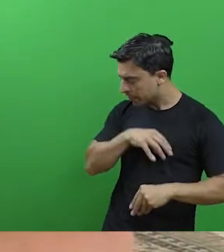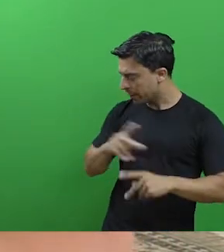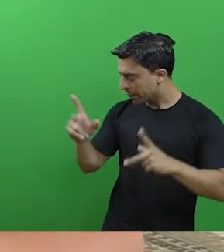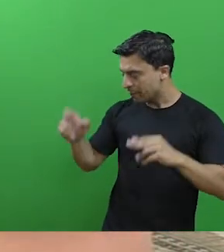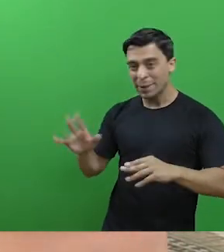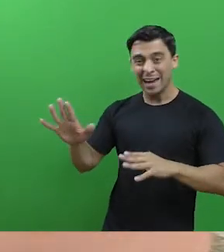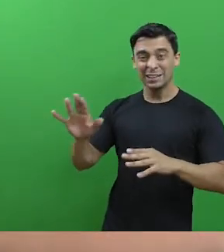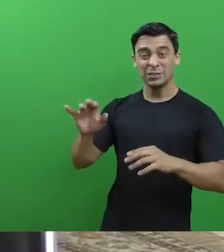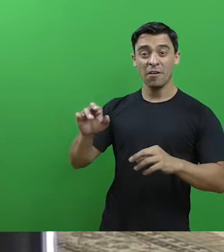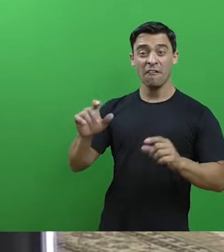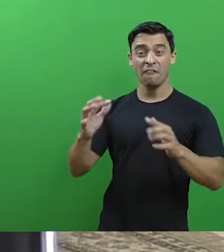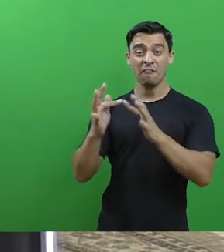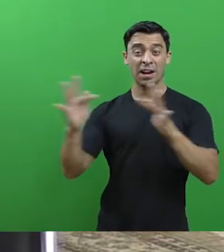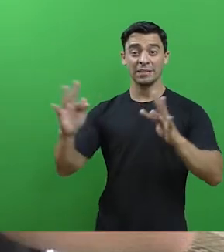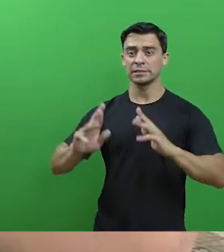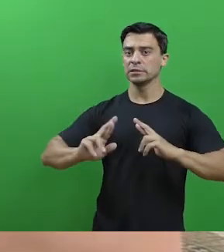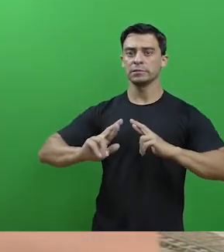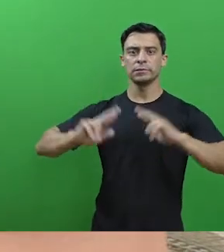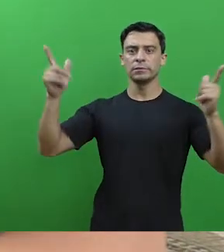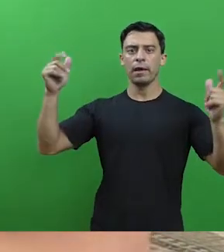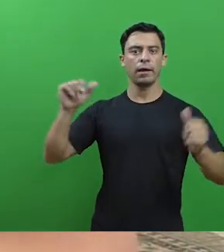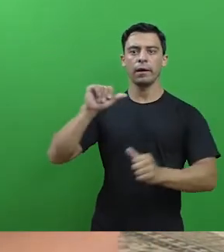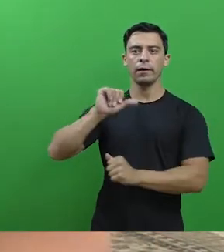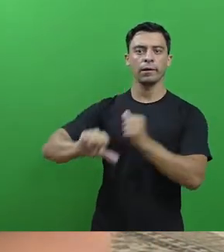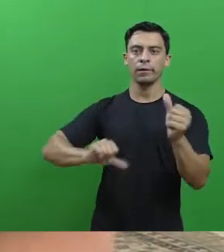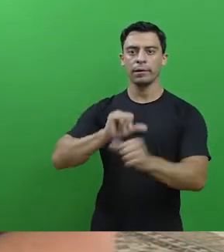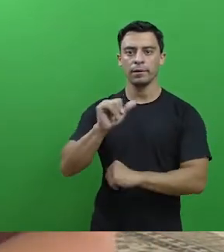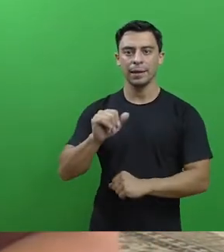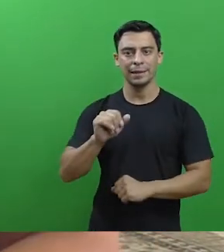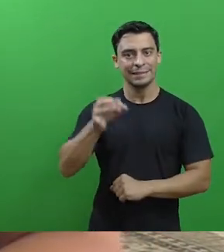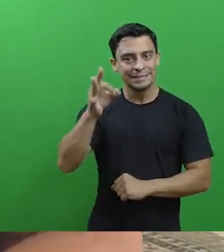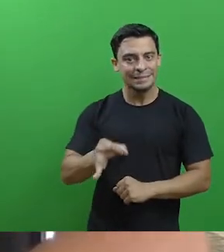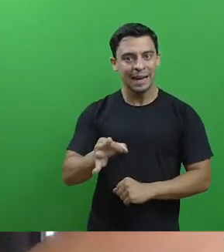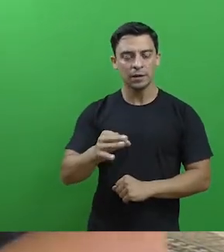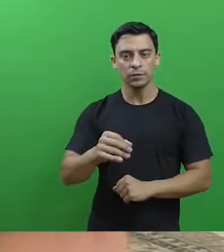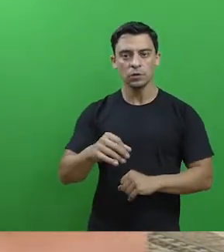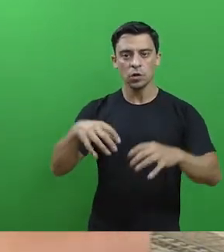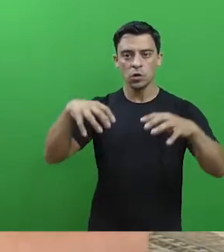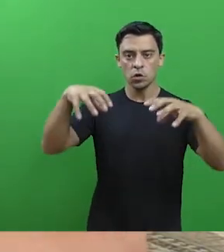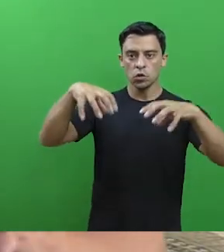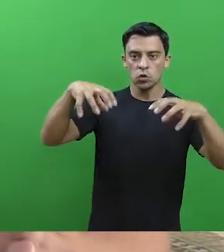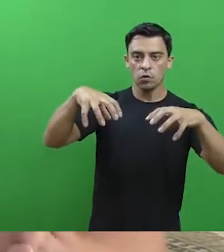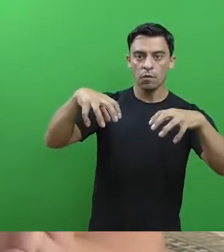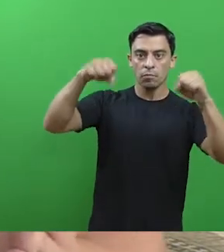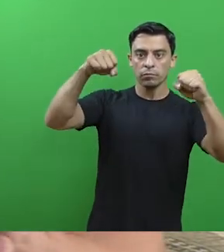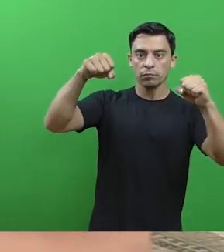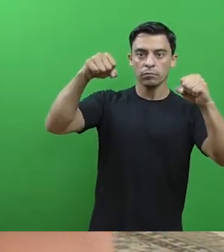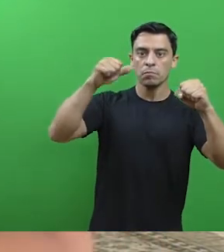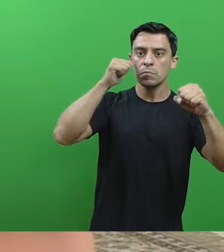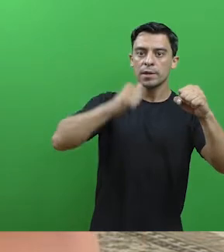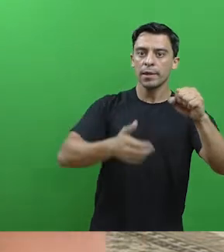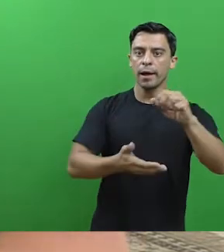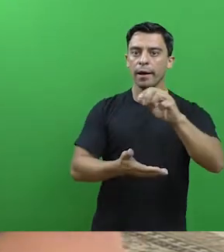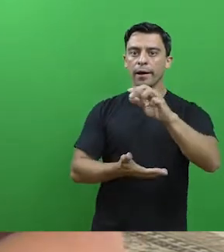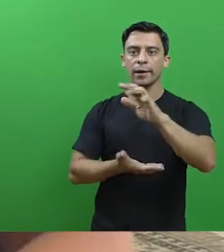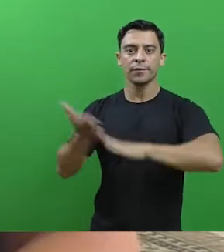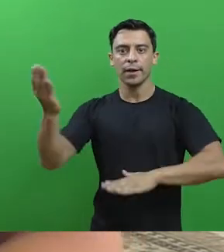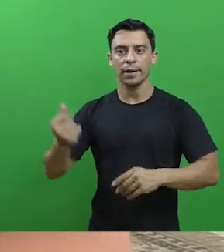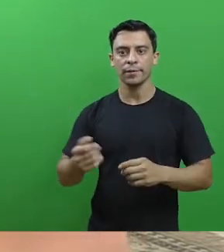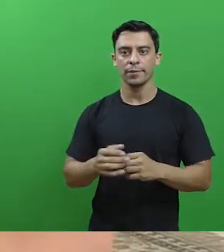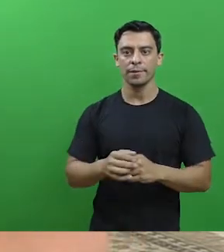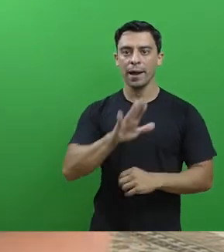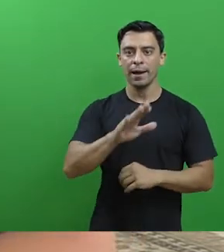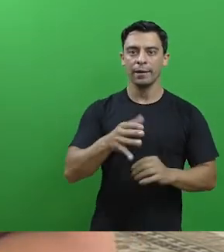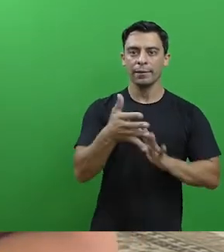dizer que a menina choveu e a menina saiu, né? Depois que parou a chuva, ela saiu. Então, a estrutura do português e a estrutura de Libras são diferentes. Como